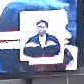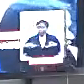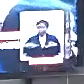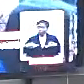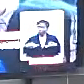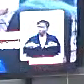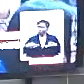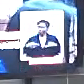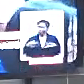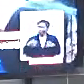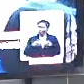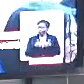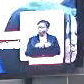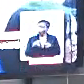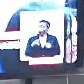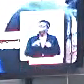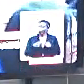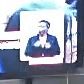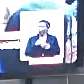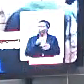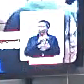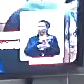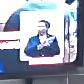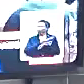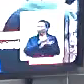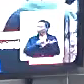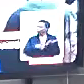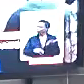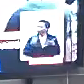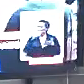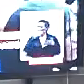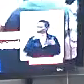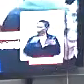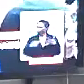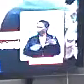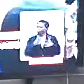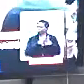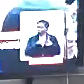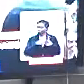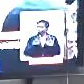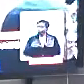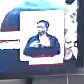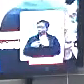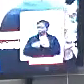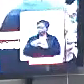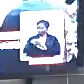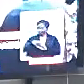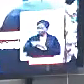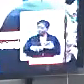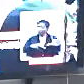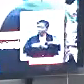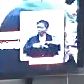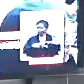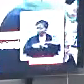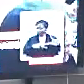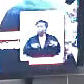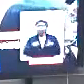além dos problemas que foram citados aqui pelo passe livre nós Ainda